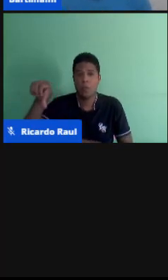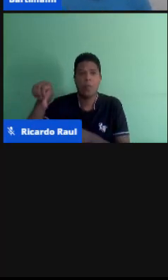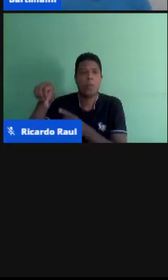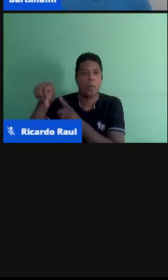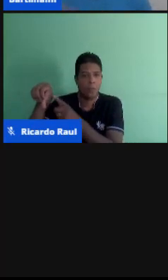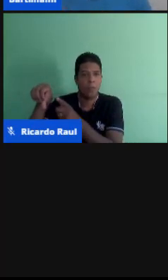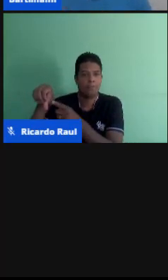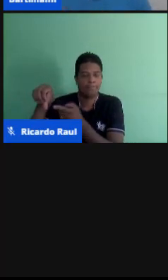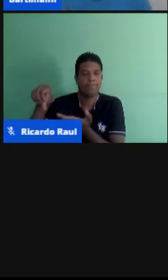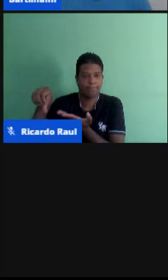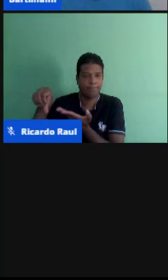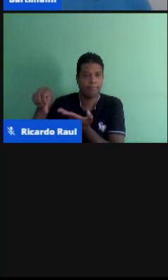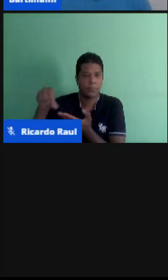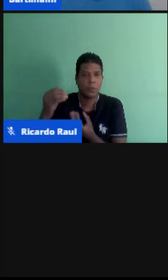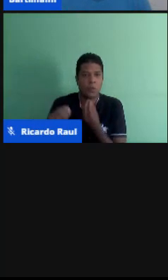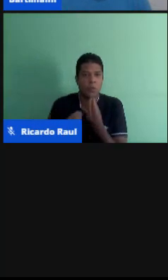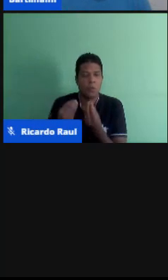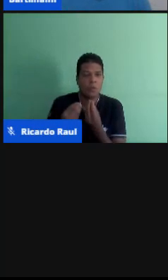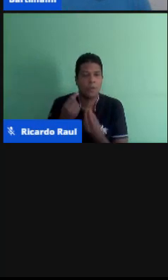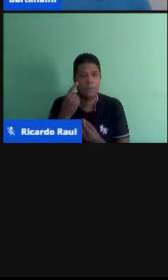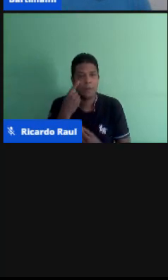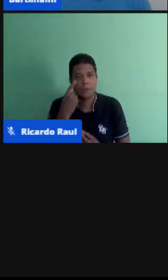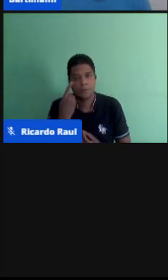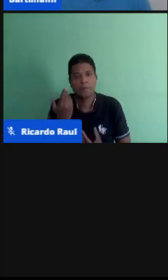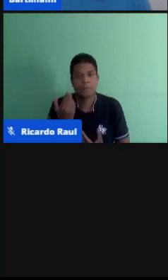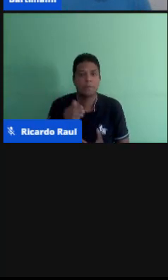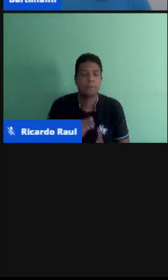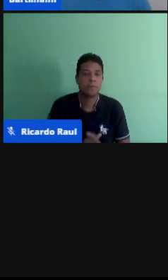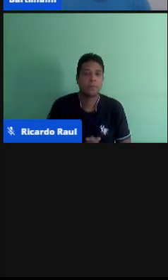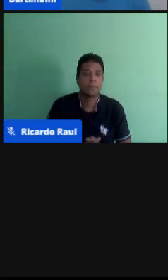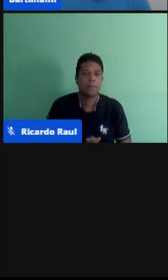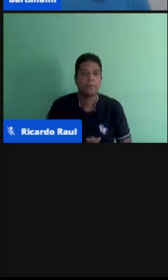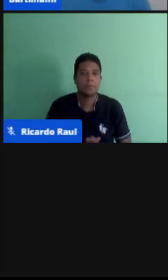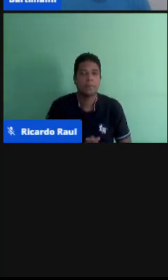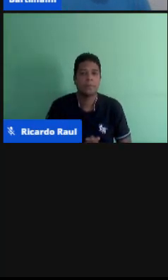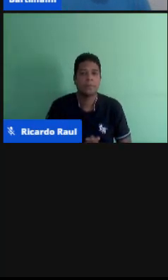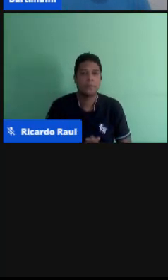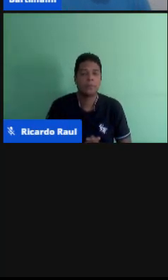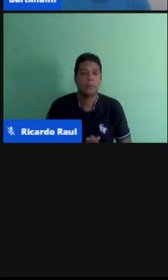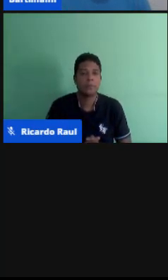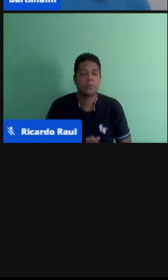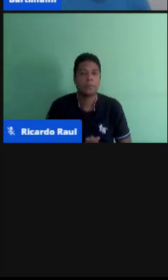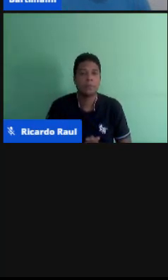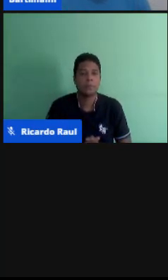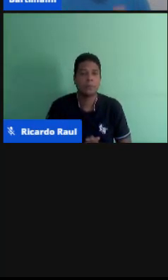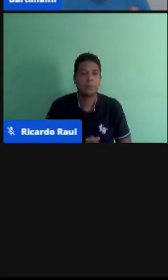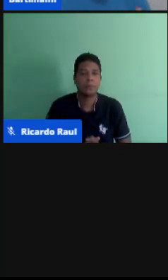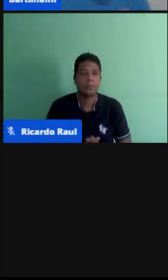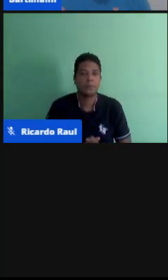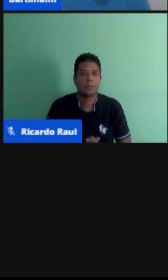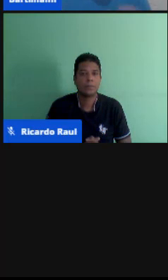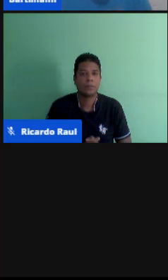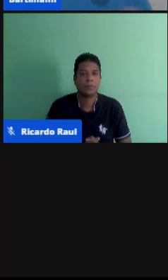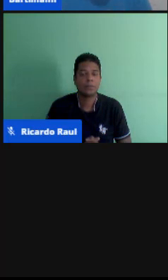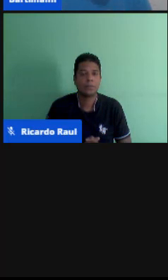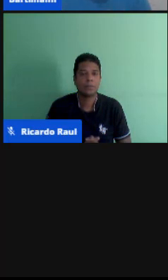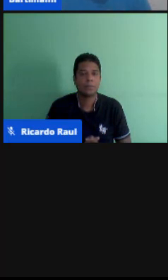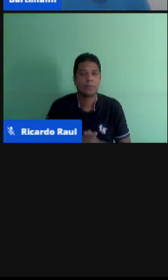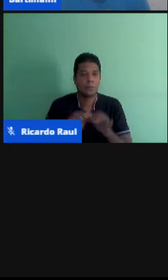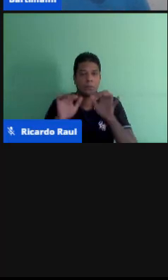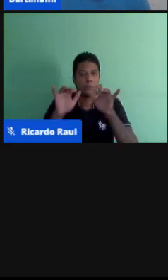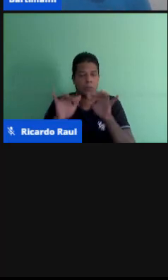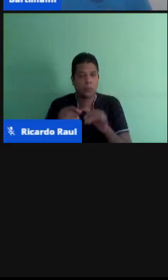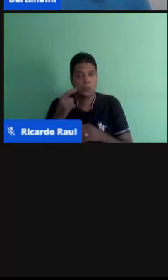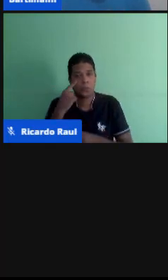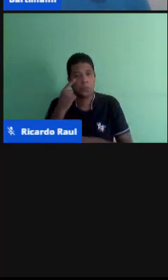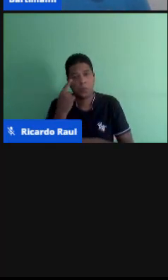Estamos ansiosos para verificar como que será essa disponibilização desses dados para a comunidade civil. Então, não tive tempo para